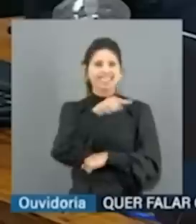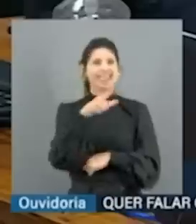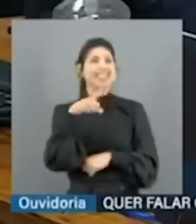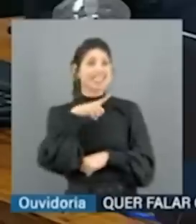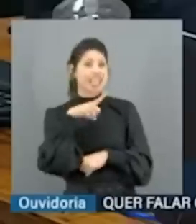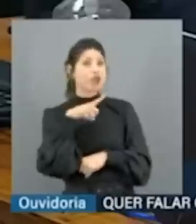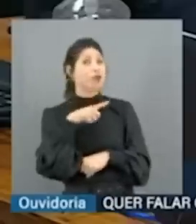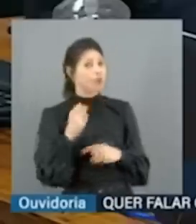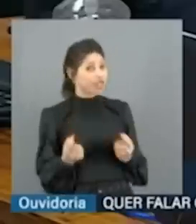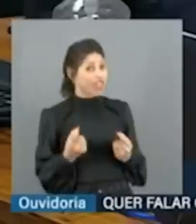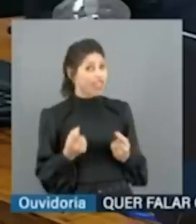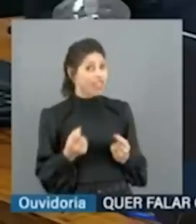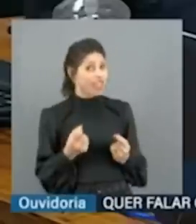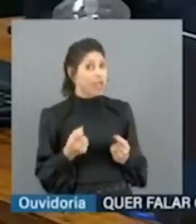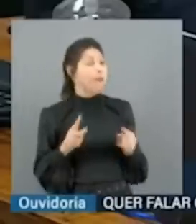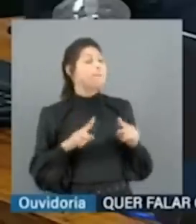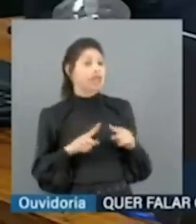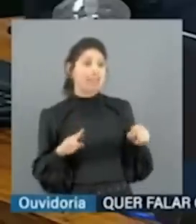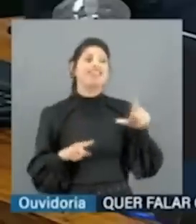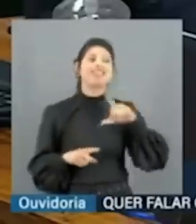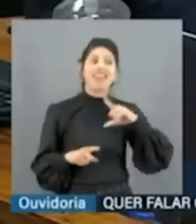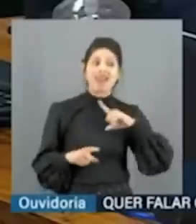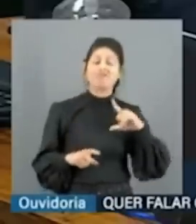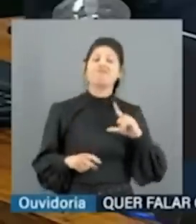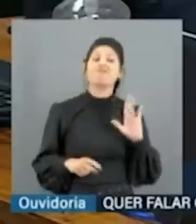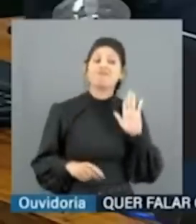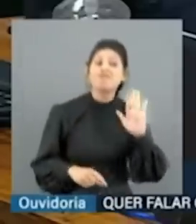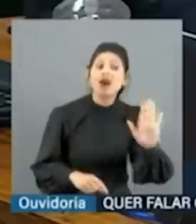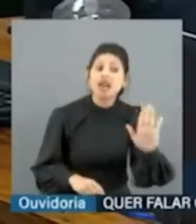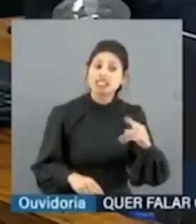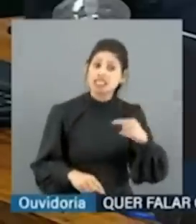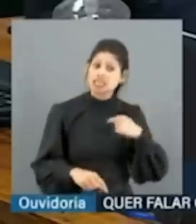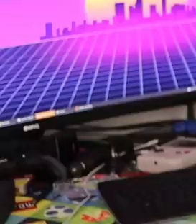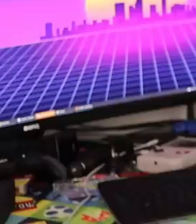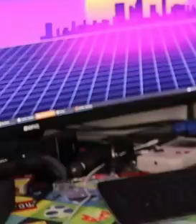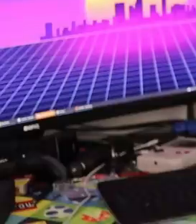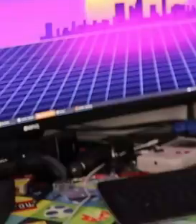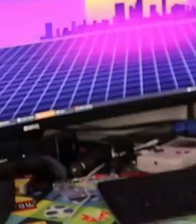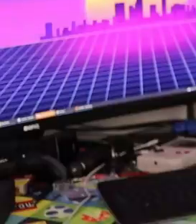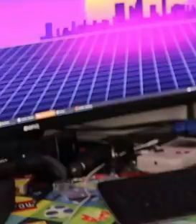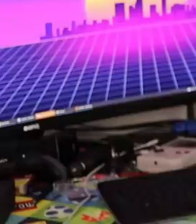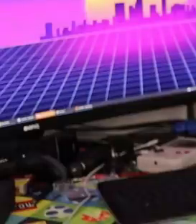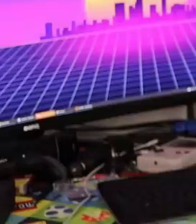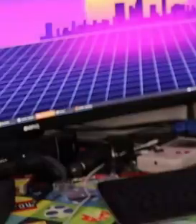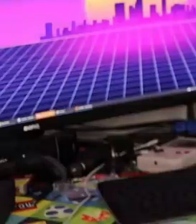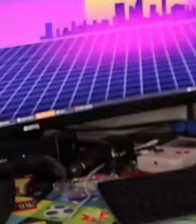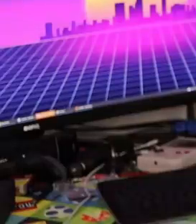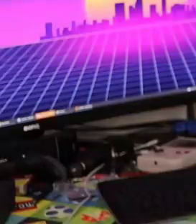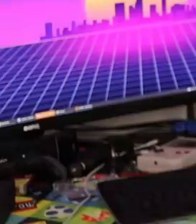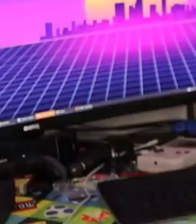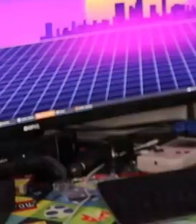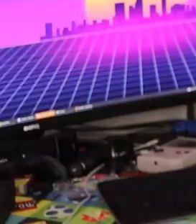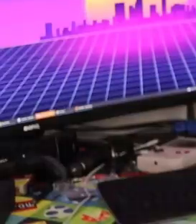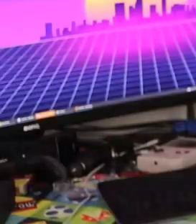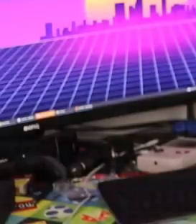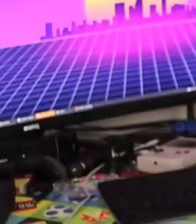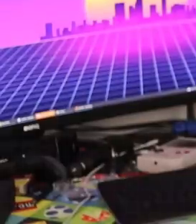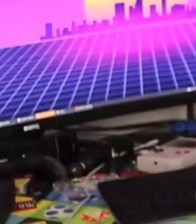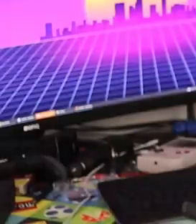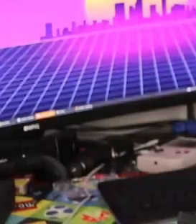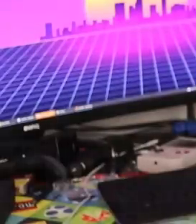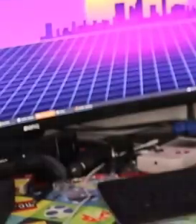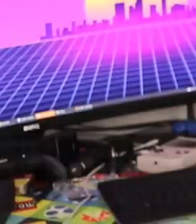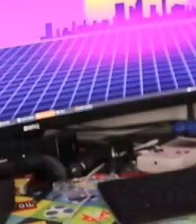tem. Sabe? Eu, se fosse um jogador negro... Eu adoro que o Magno Malta se acha branco. Isso pra mim